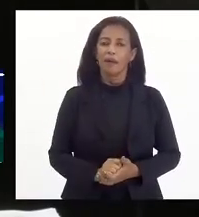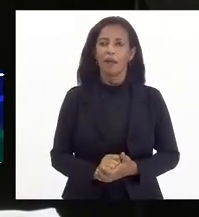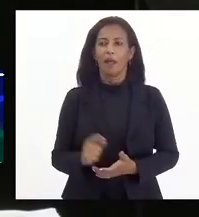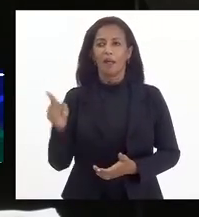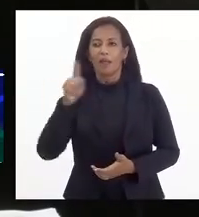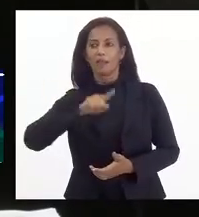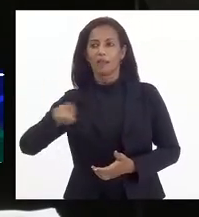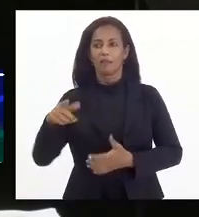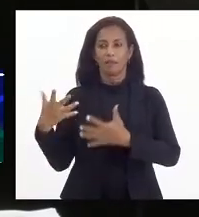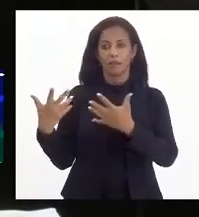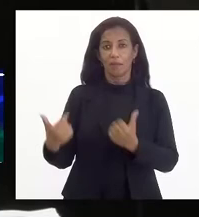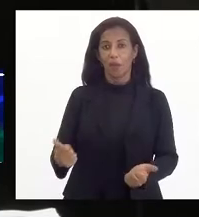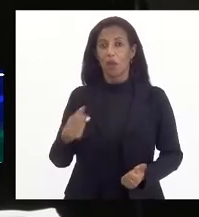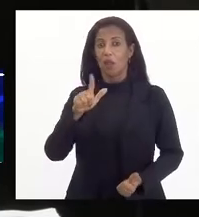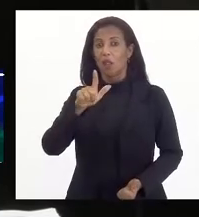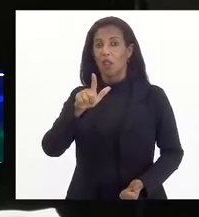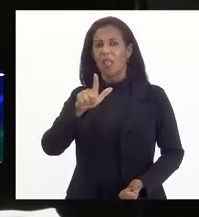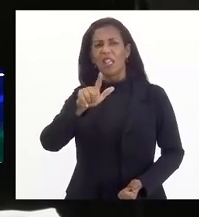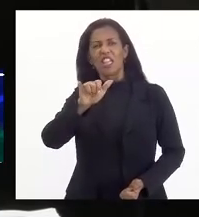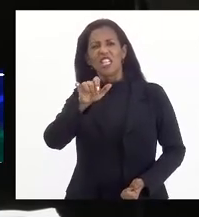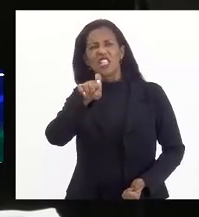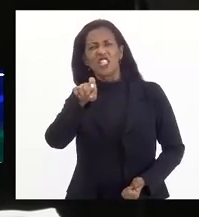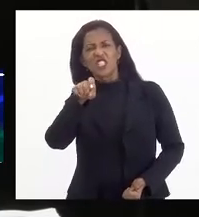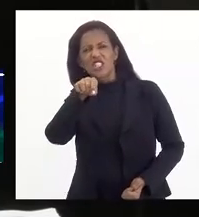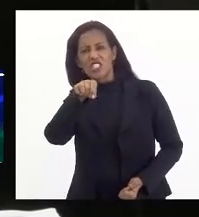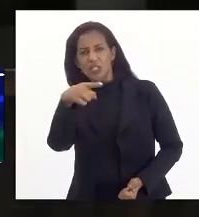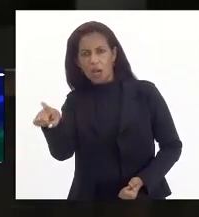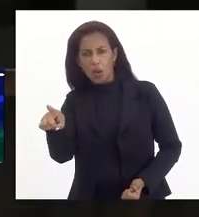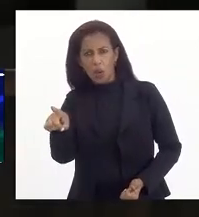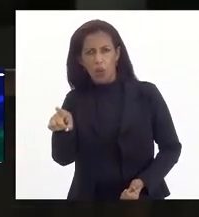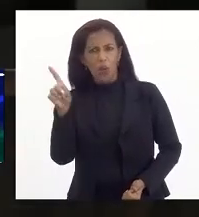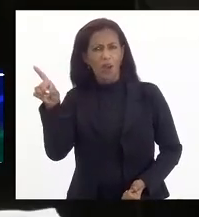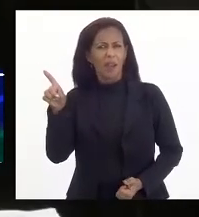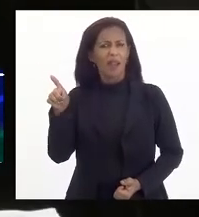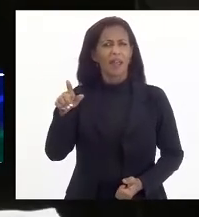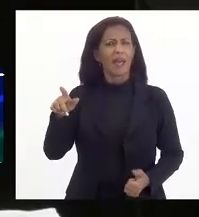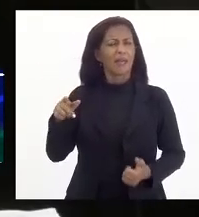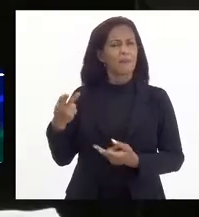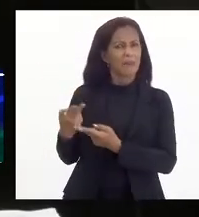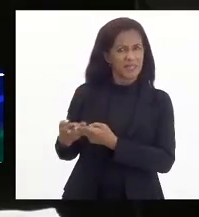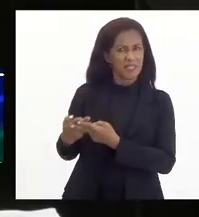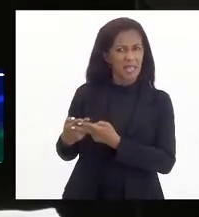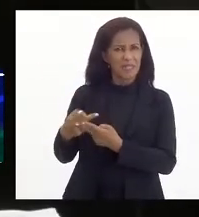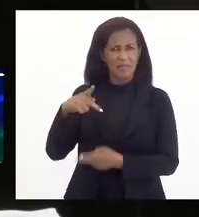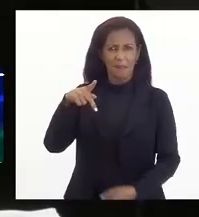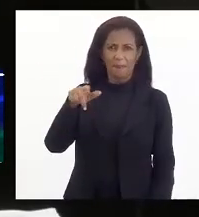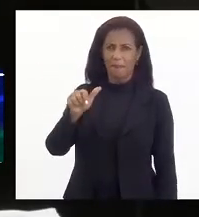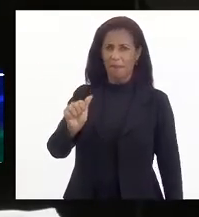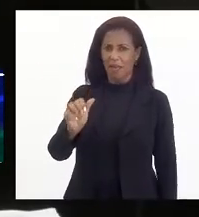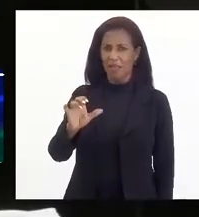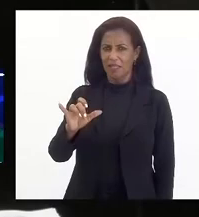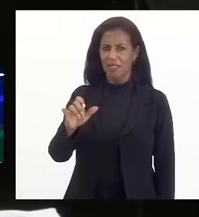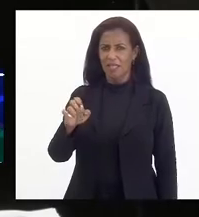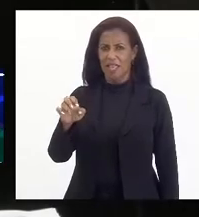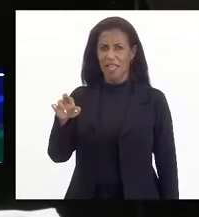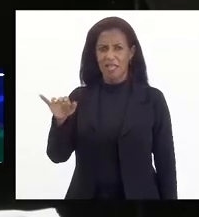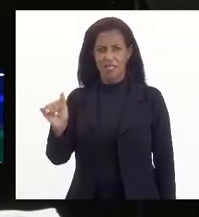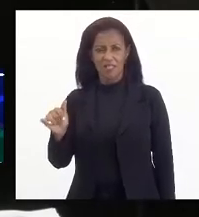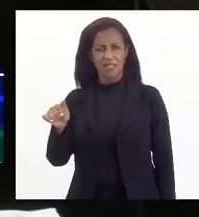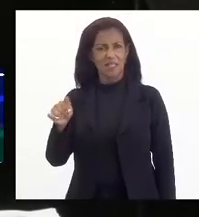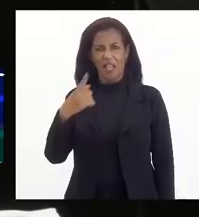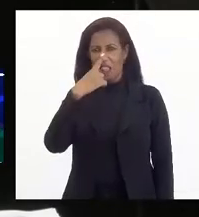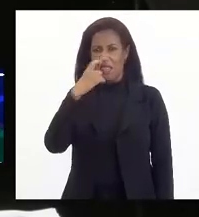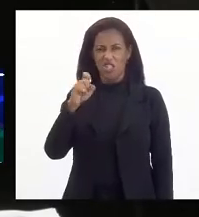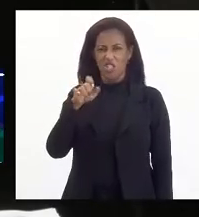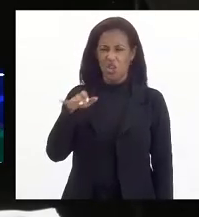não implantação to listen paciência bem orientada a lutamos muito conta implantação do Lixão em Paciência